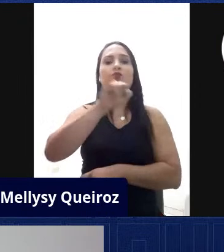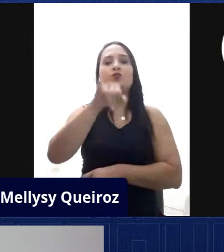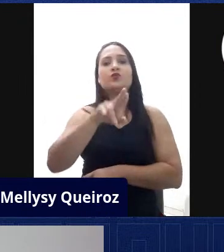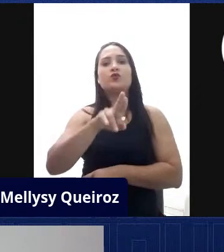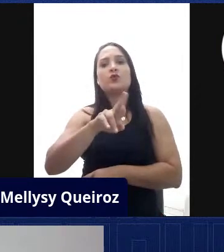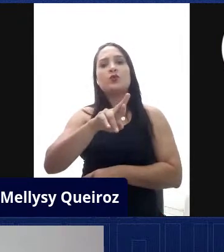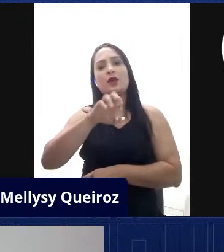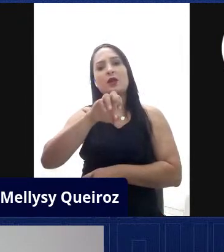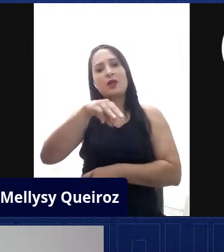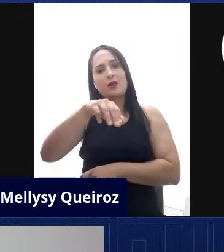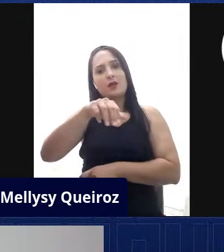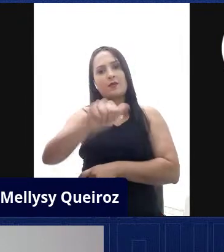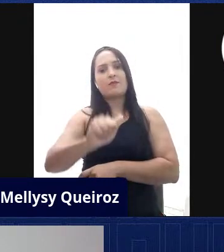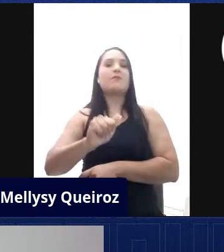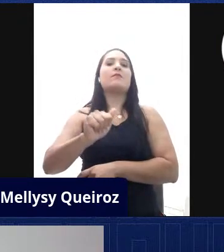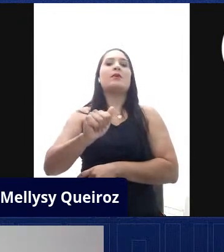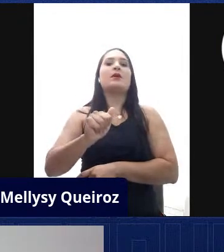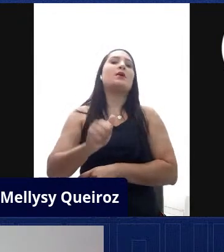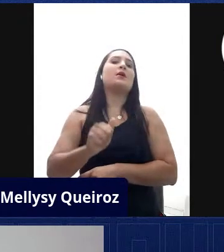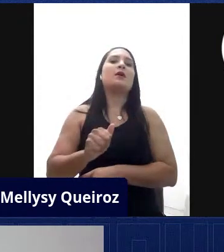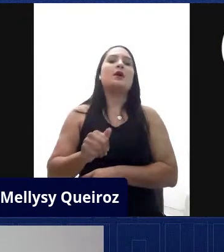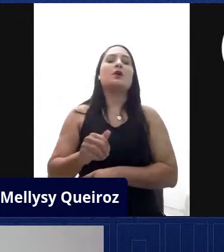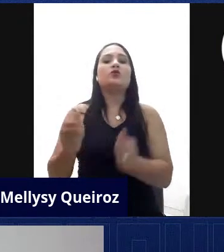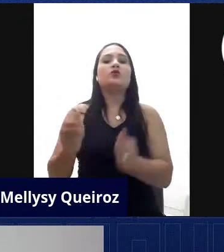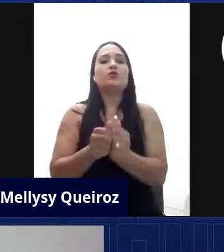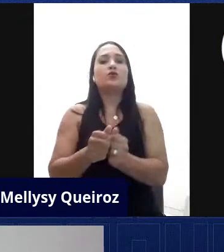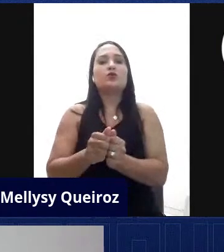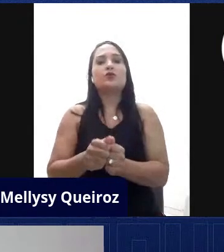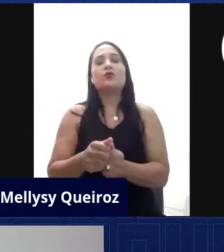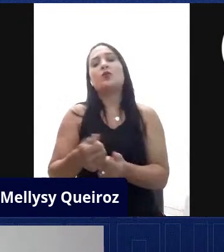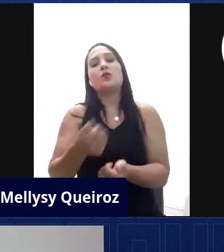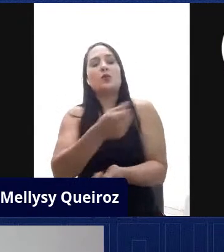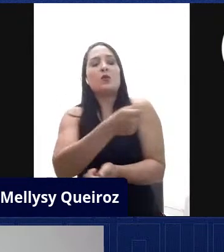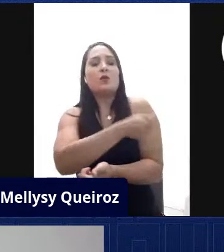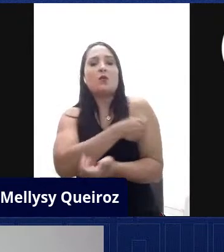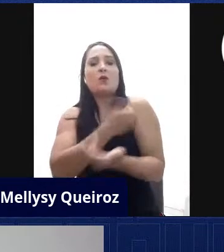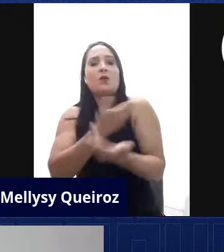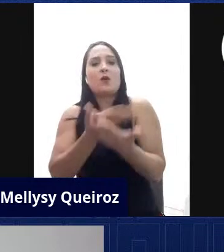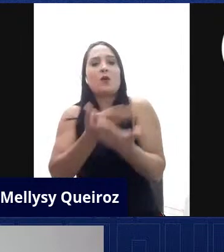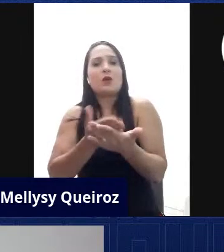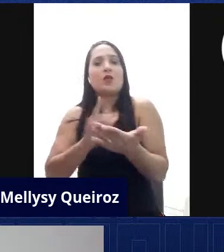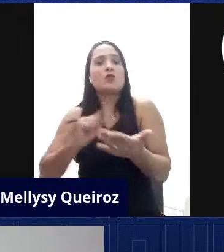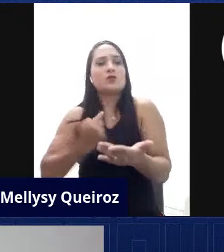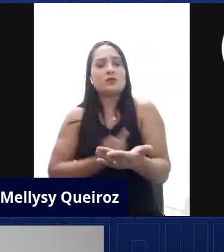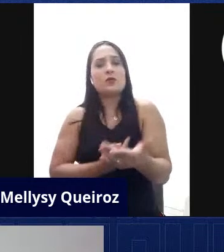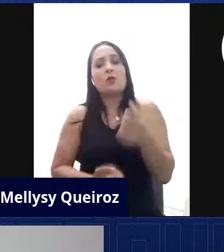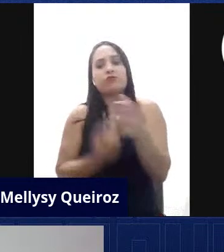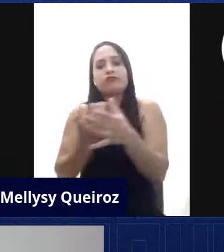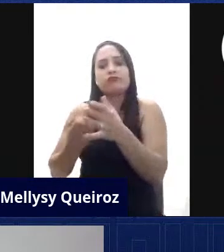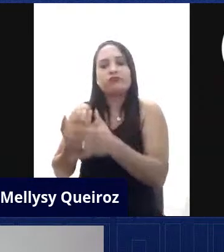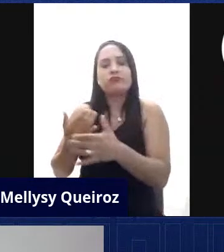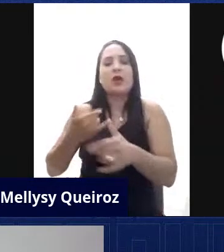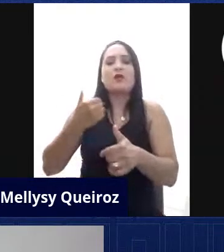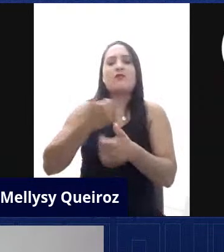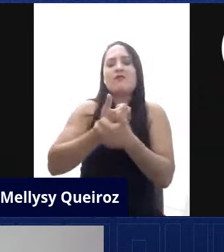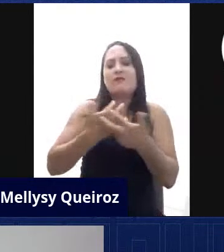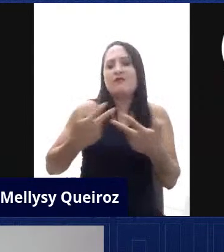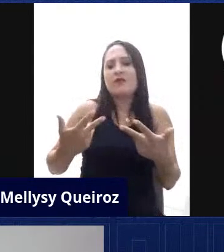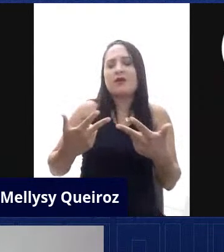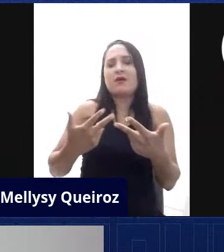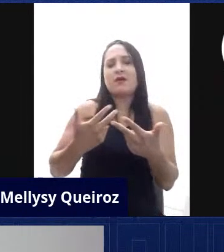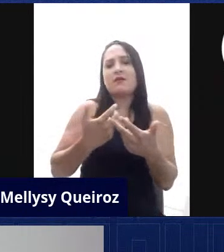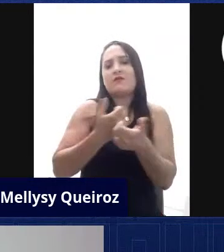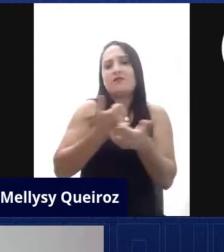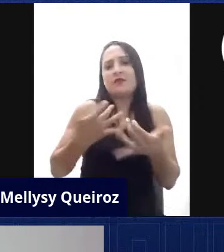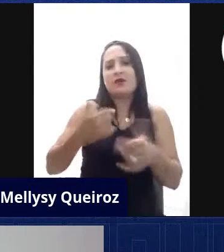nossas companheiras, com os nossos estudantes, que a gente vem desenvolvendo uma série de ações que também é fruto da construção